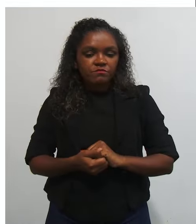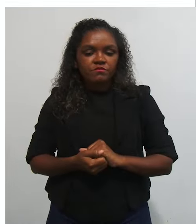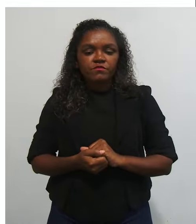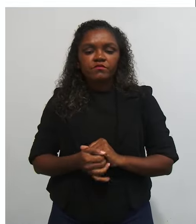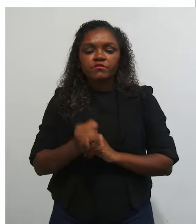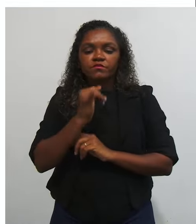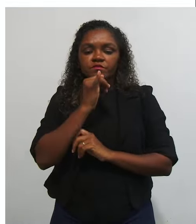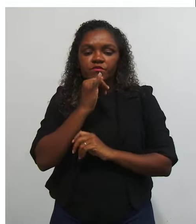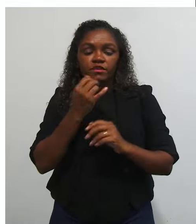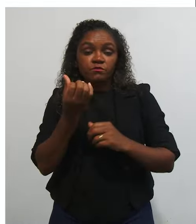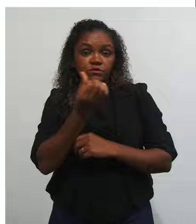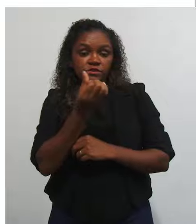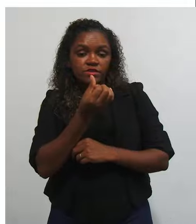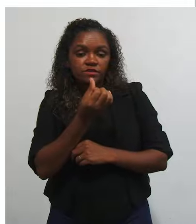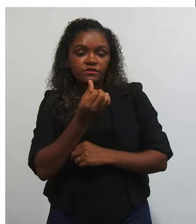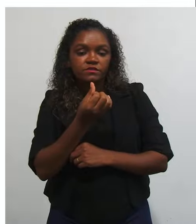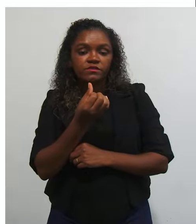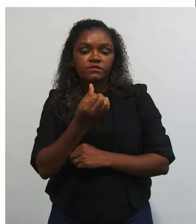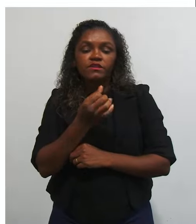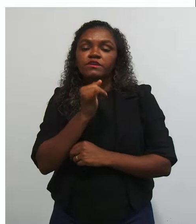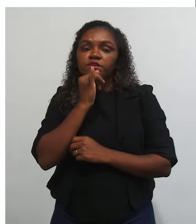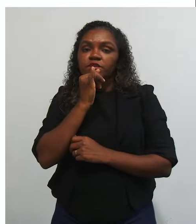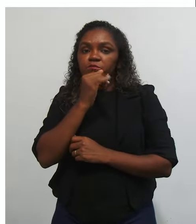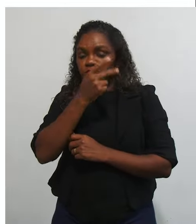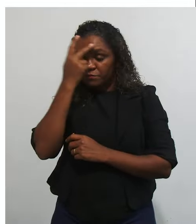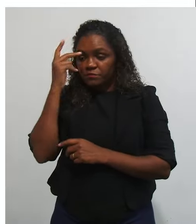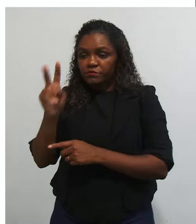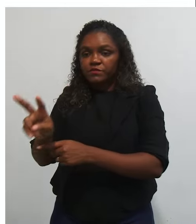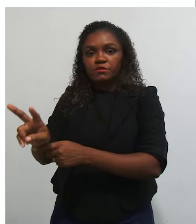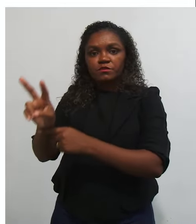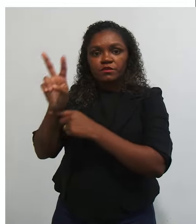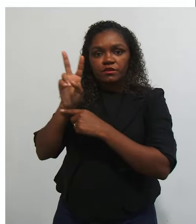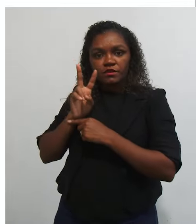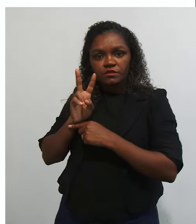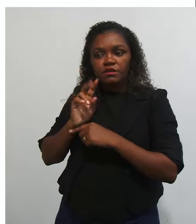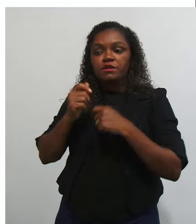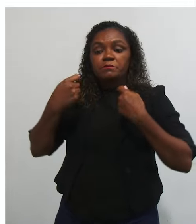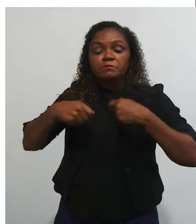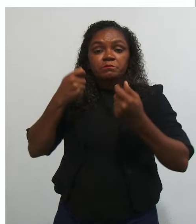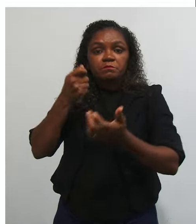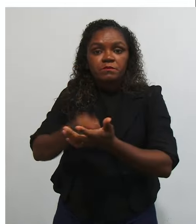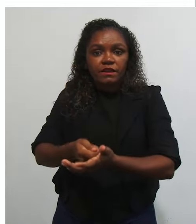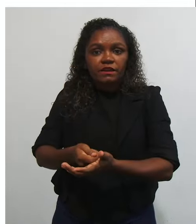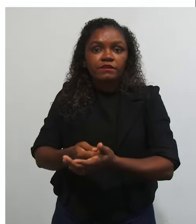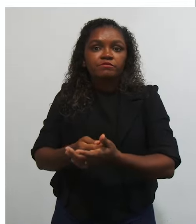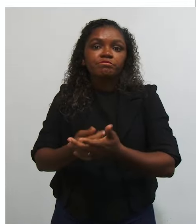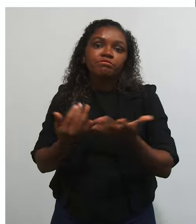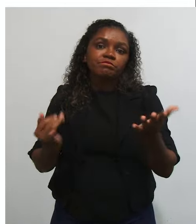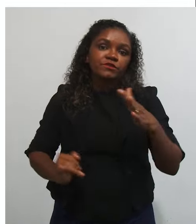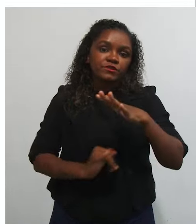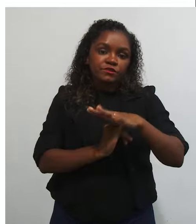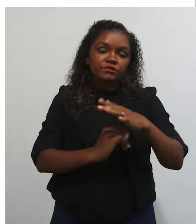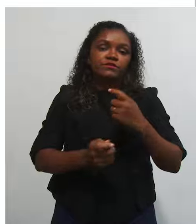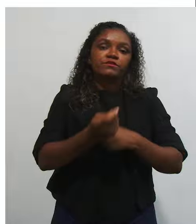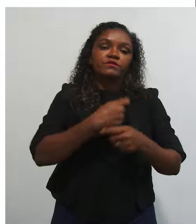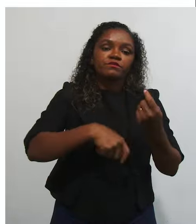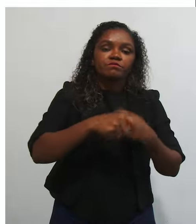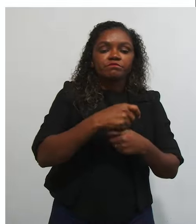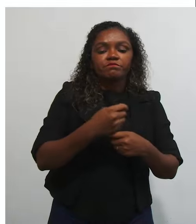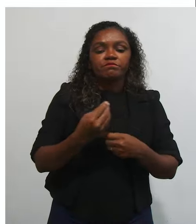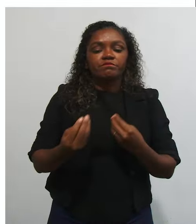é quando o ente faz um empréstimo e ele tem que pagar com a instituição financeira, e reserva